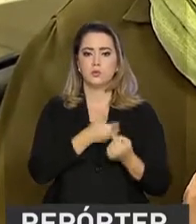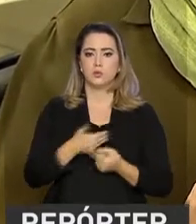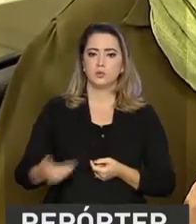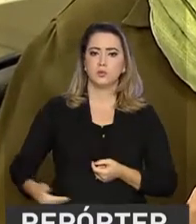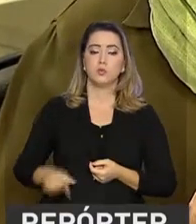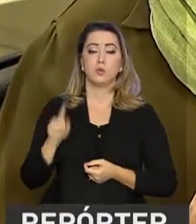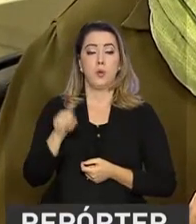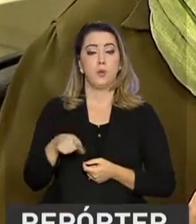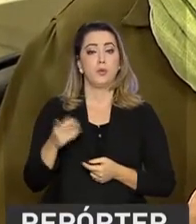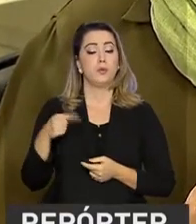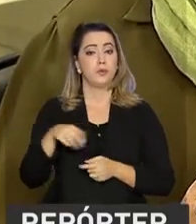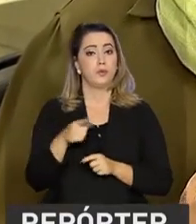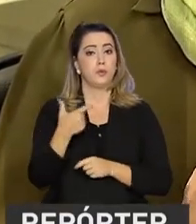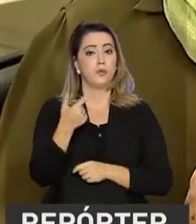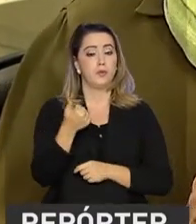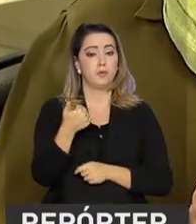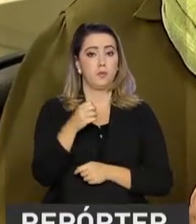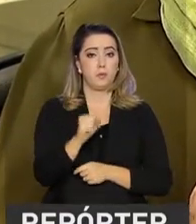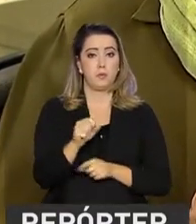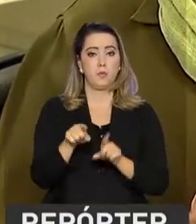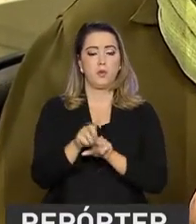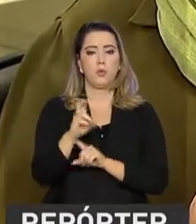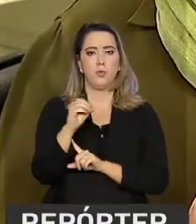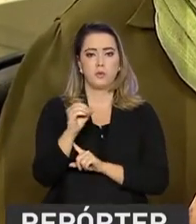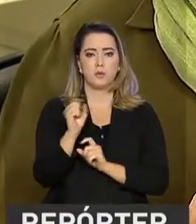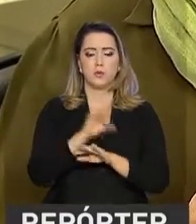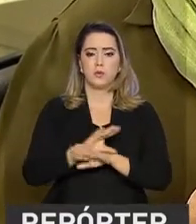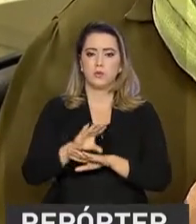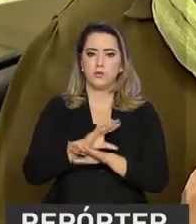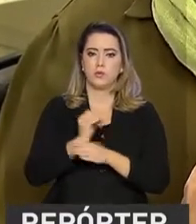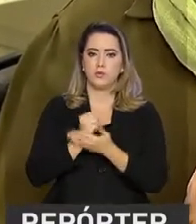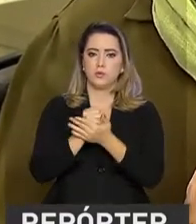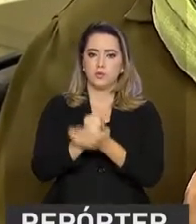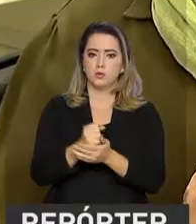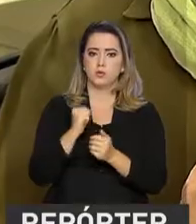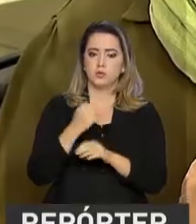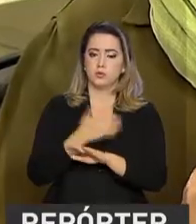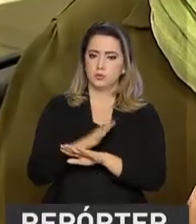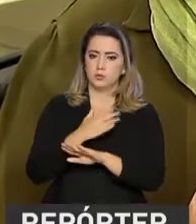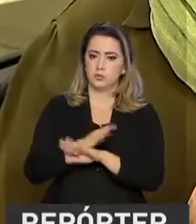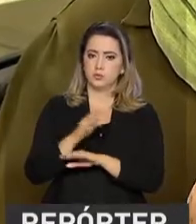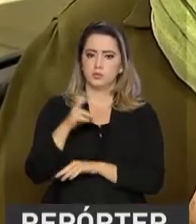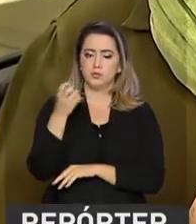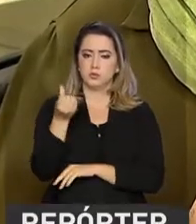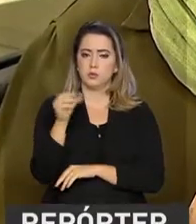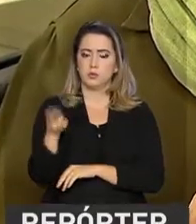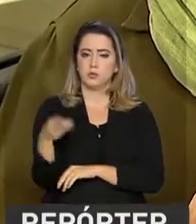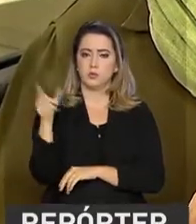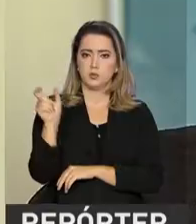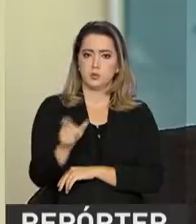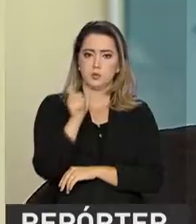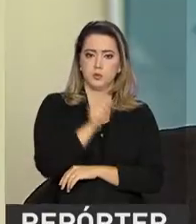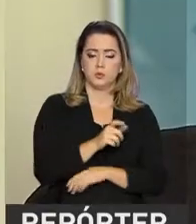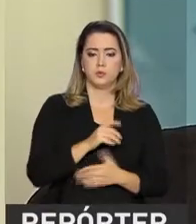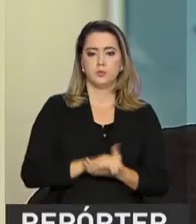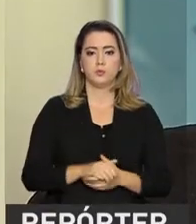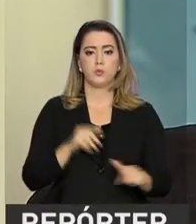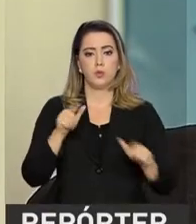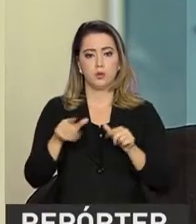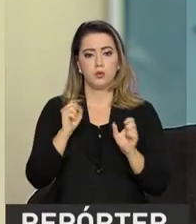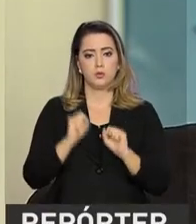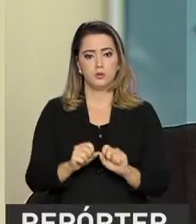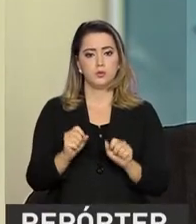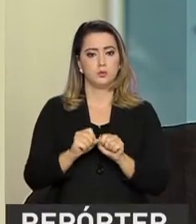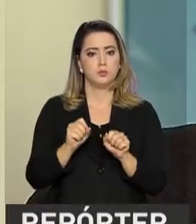é fechar 2018 com 50 cursos disponíveis ea capacitação de 6 milhões de pessoas trabalhando pode